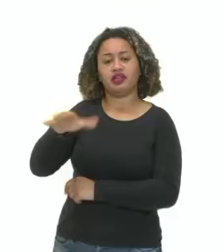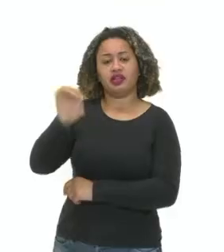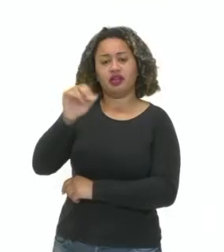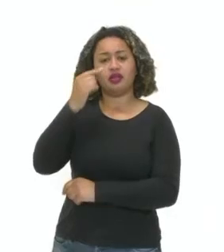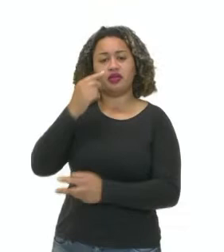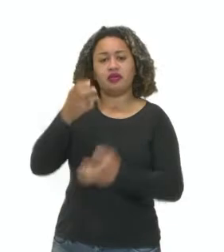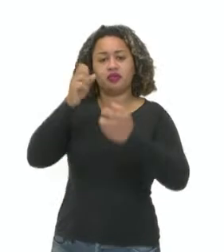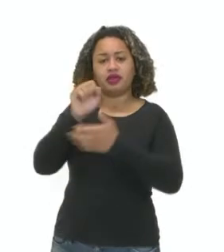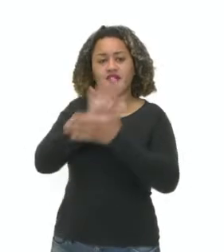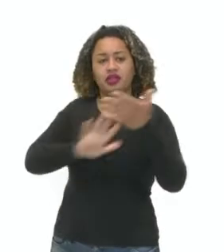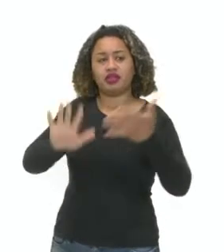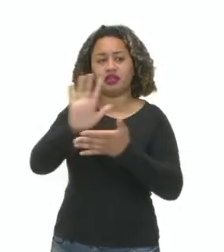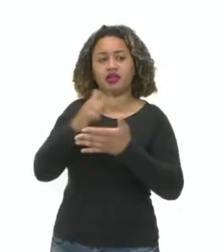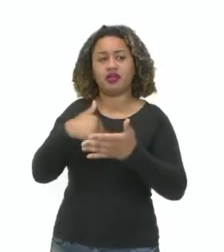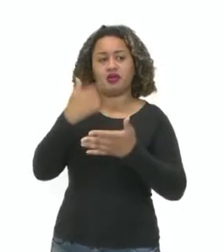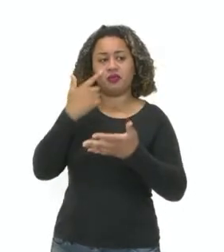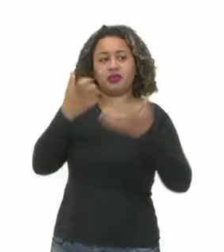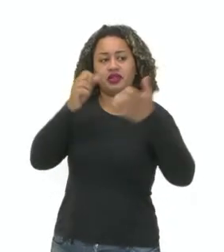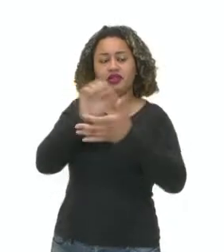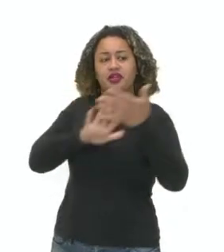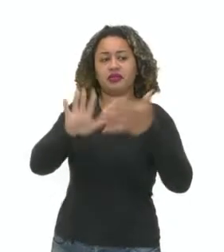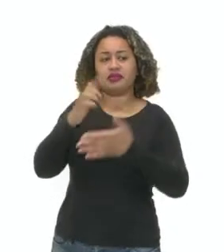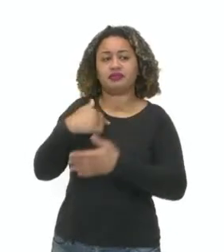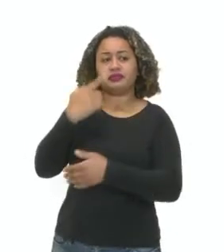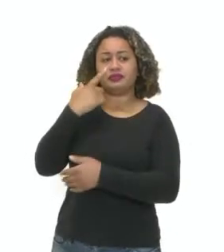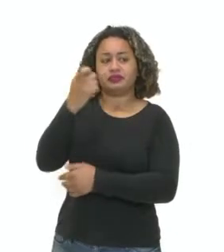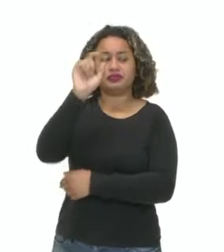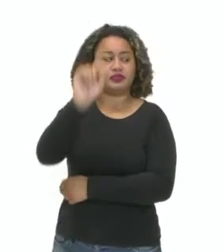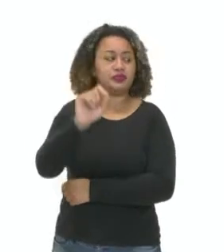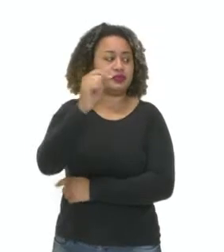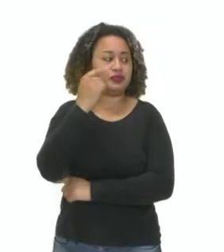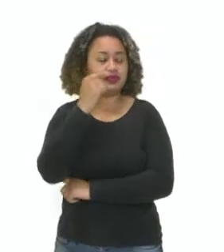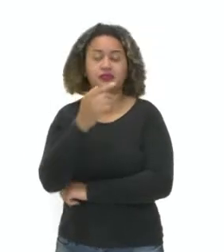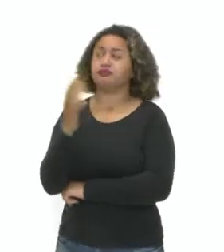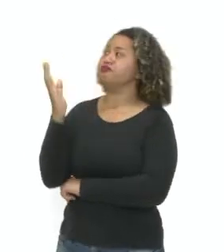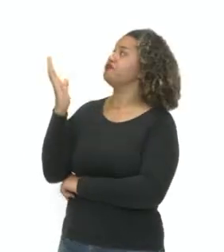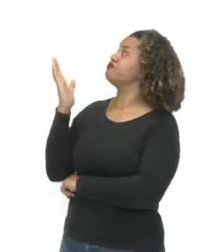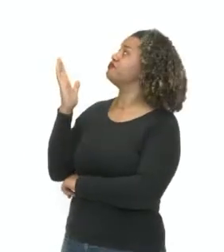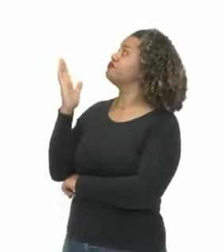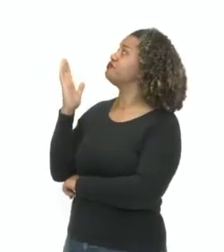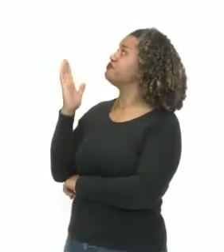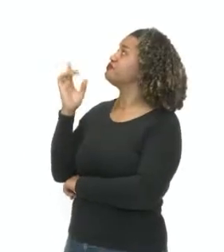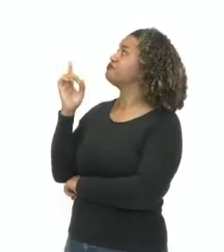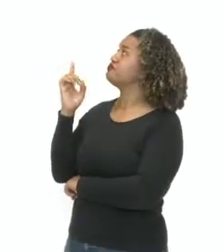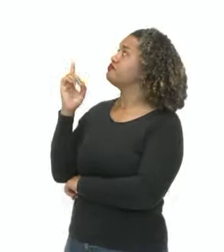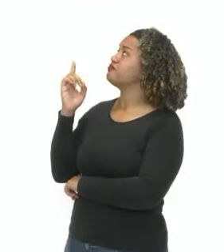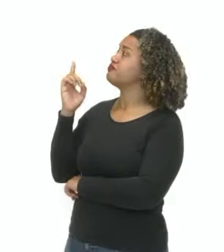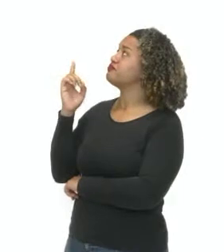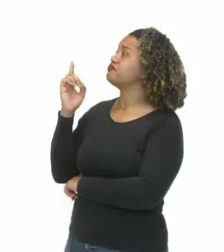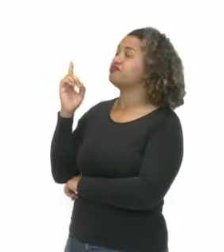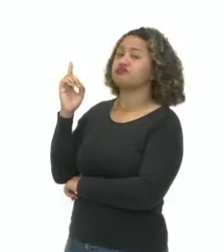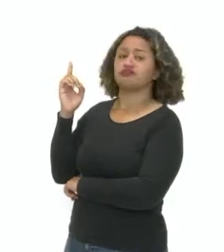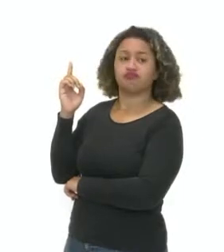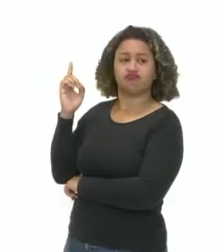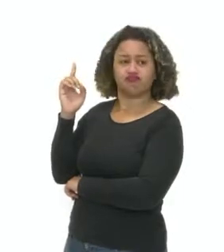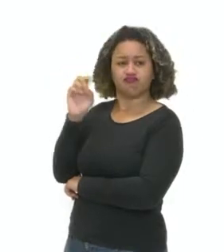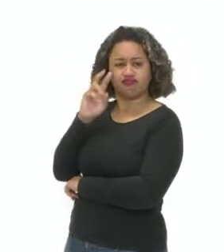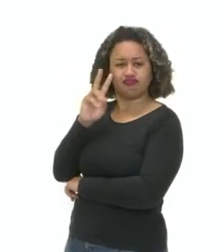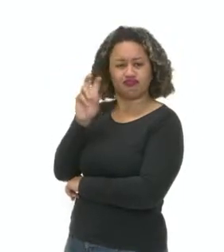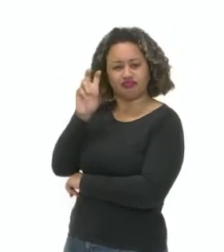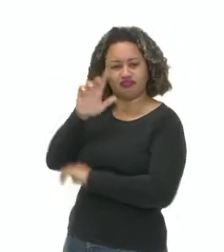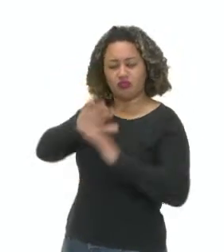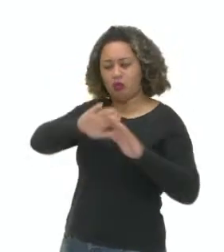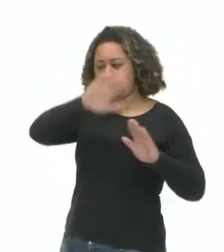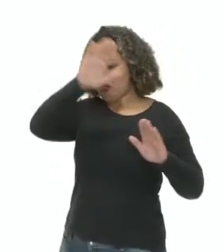imagem, olha só que interessante, né? Eles tinham ali um morro, que nem aquele buraco que nós vimos, e